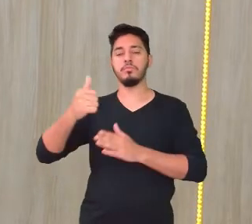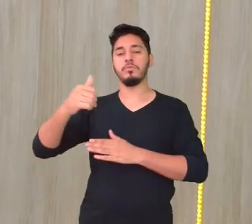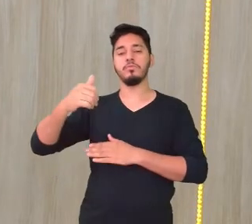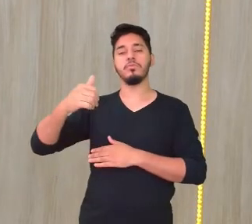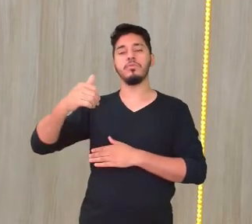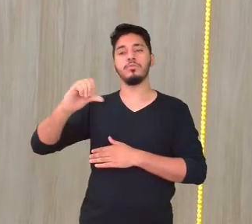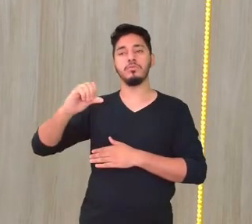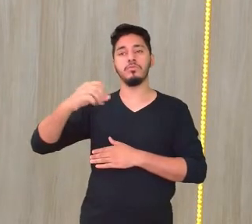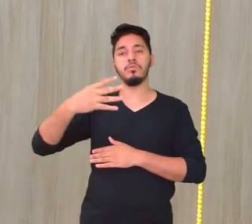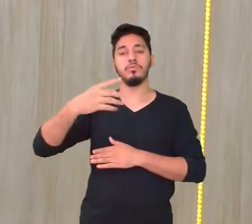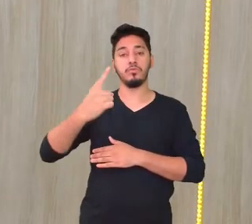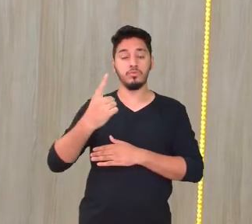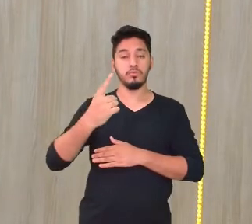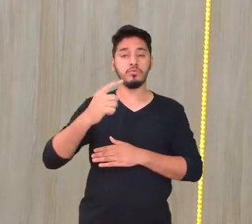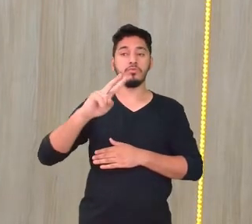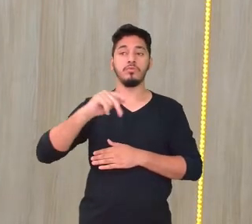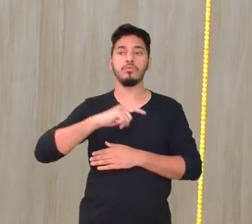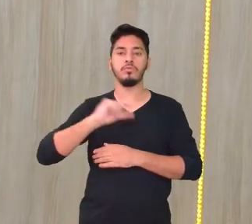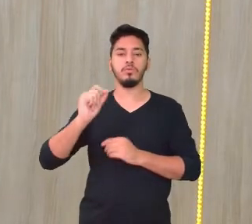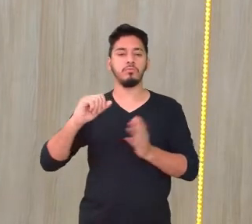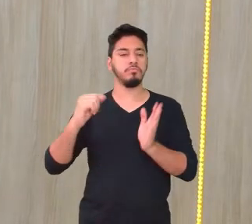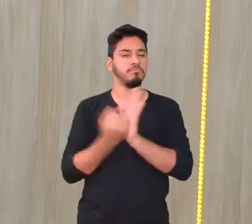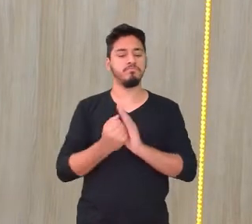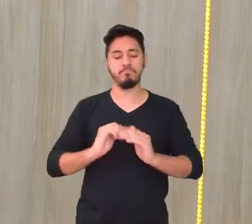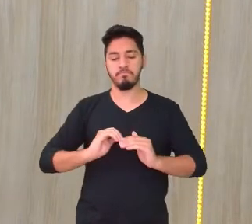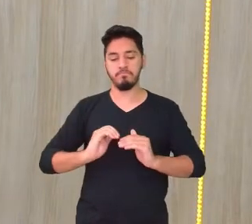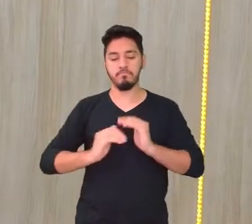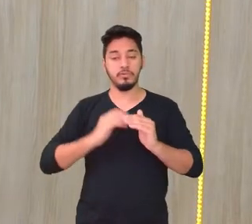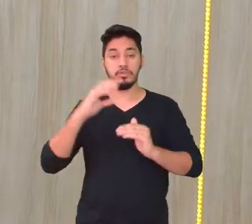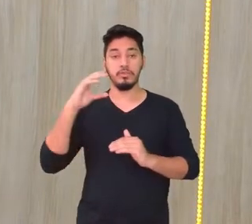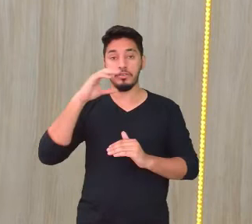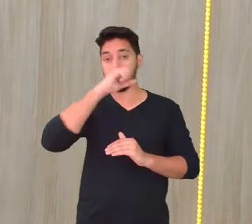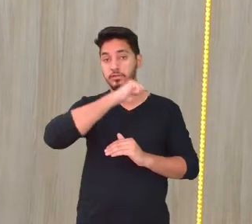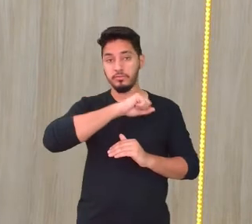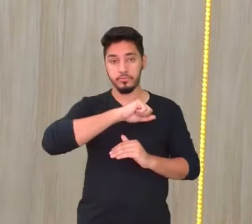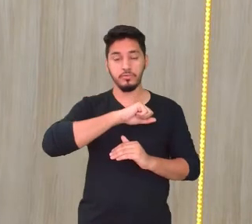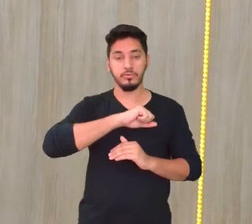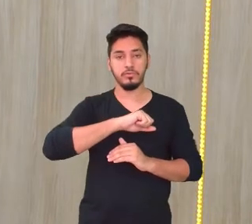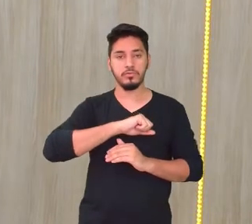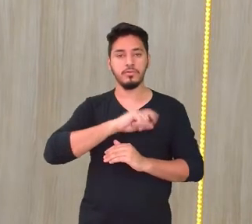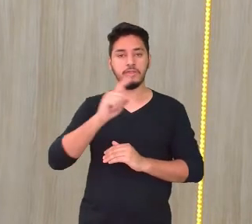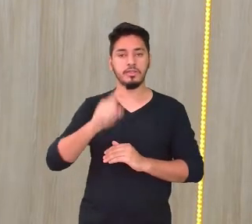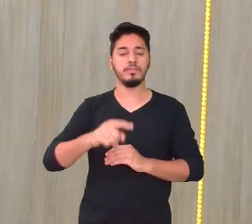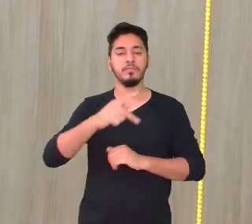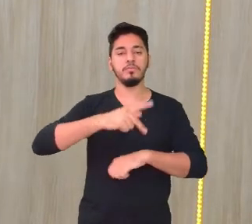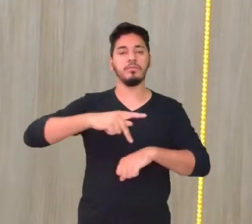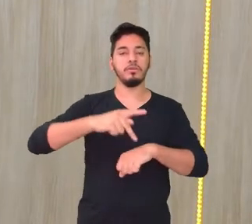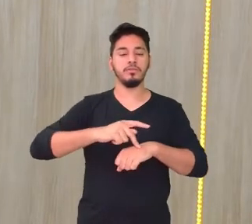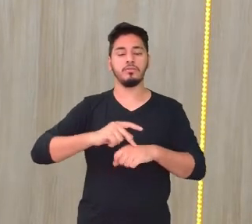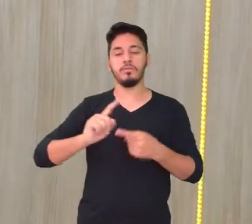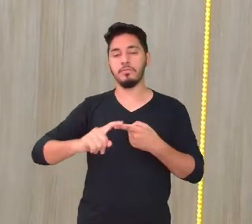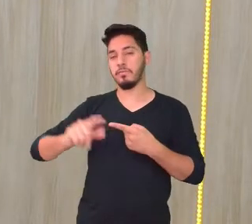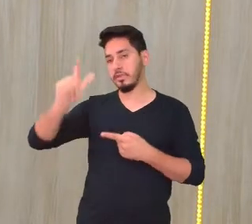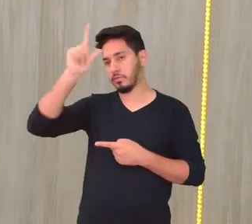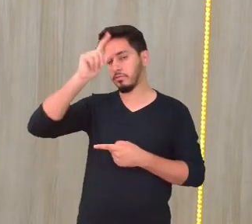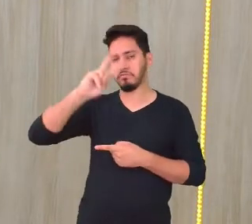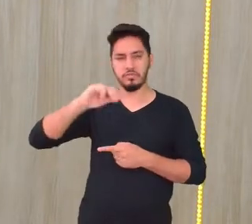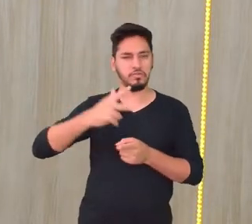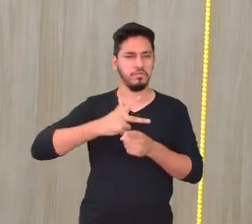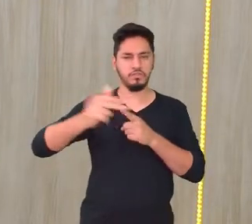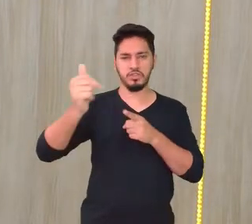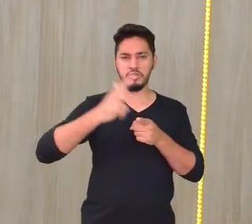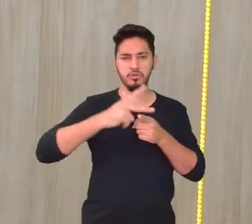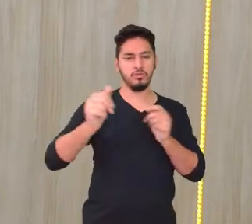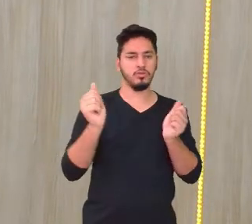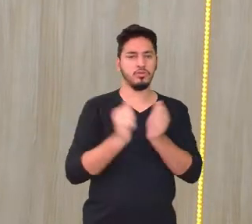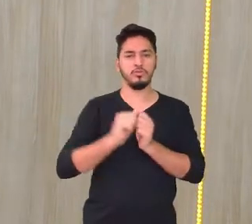marcar um avanço muito rápido dessas nações do eixo, né? A Alemanha vai conquistar muitas vitórias, né,